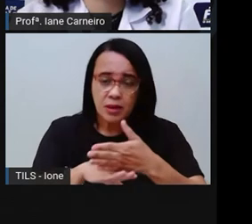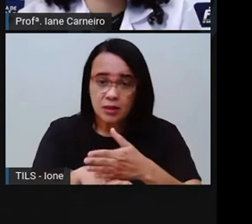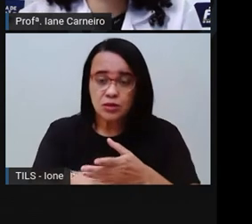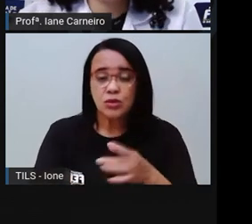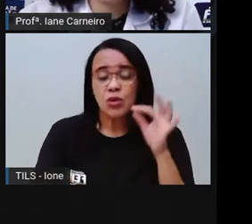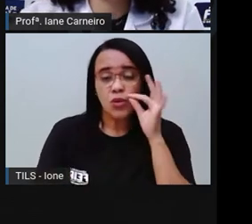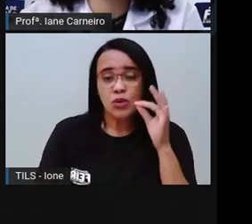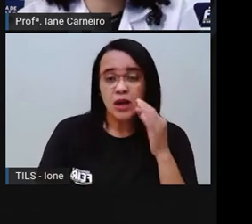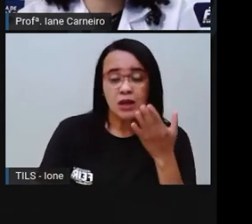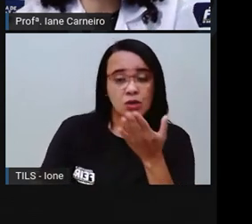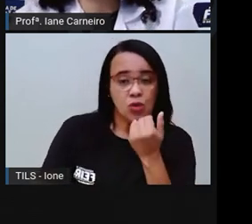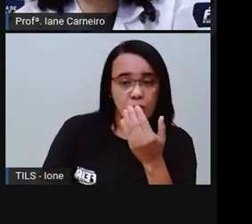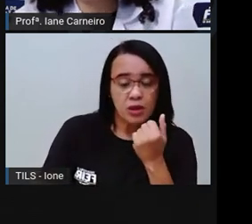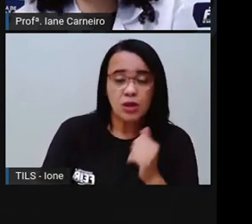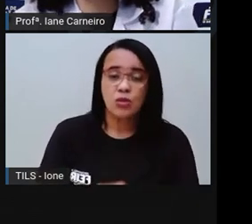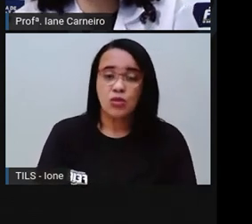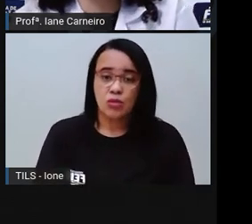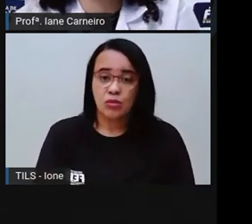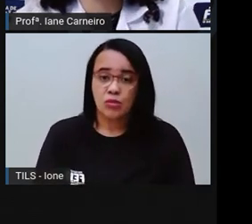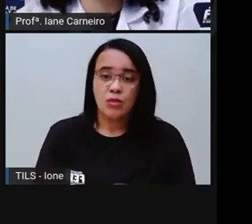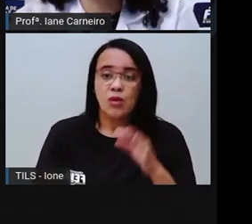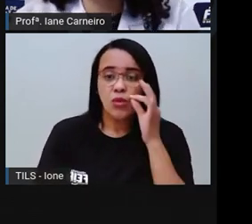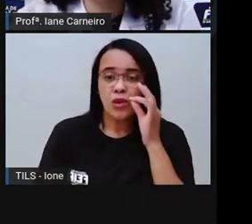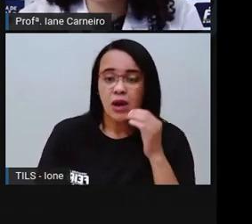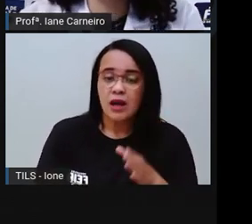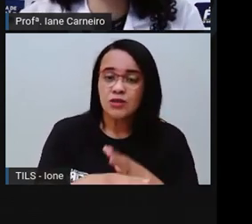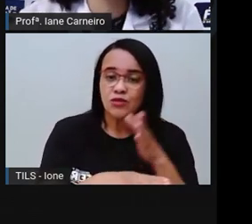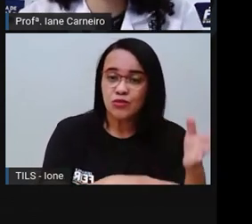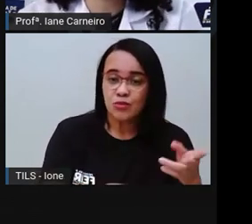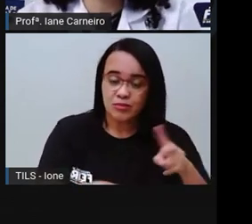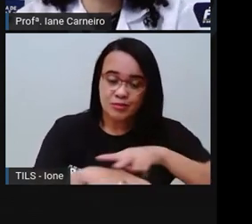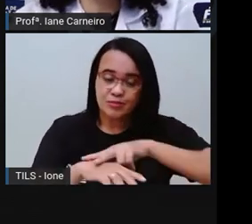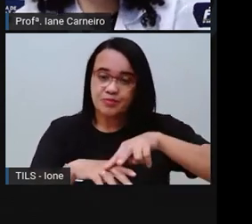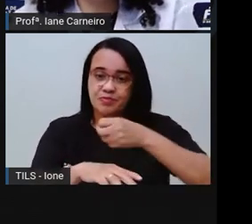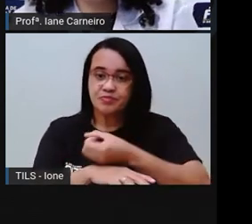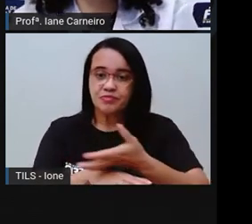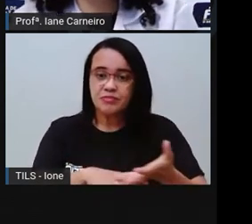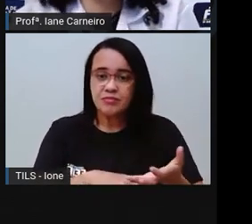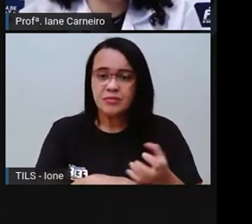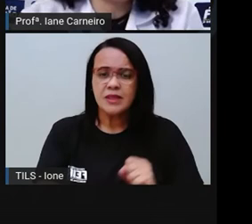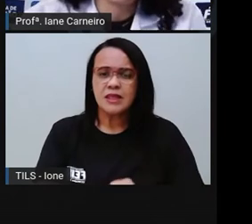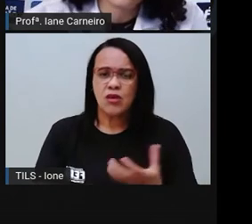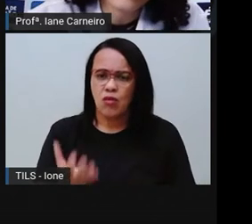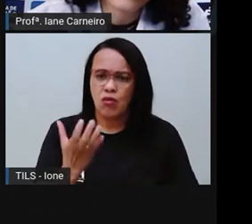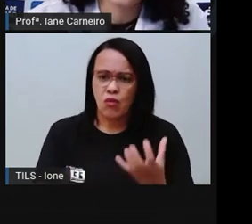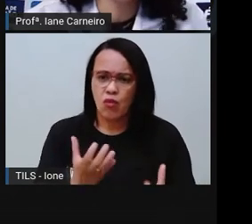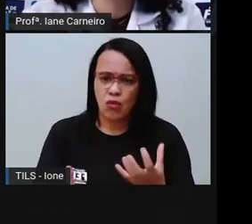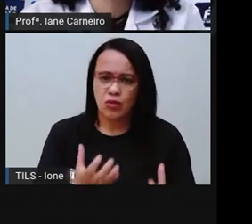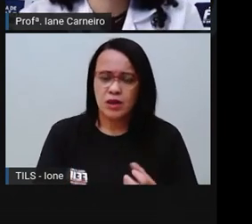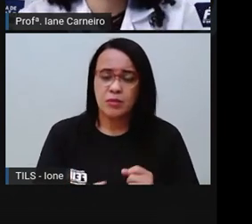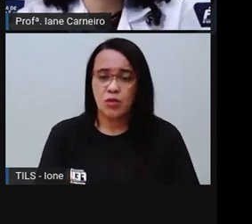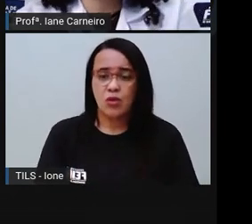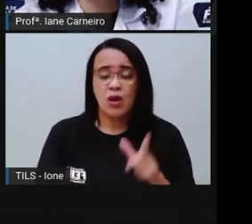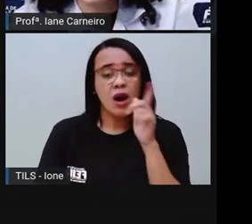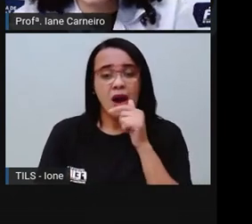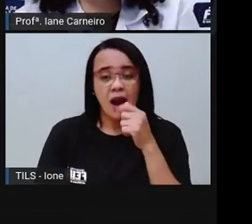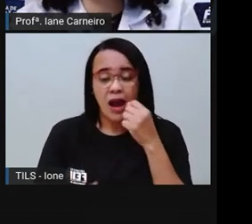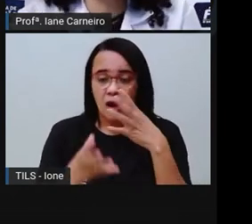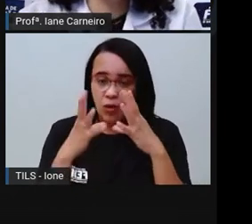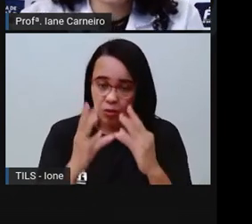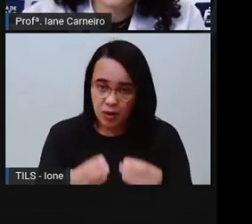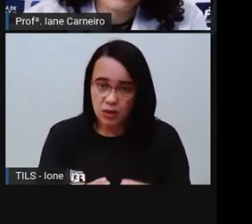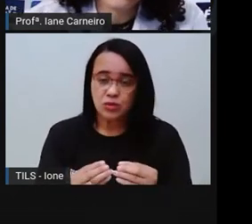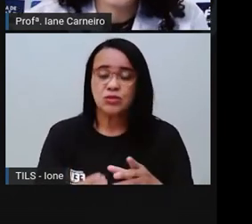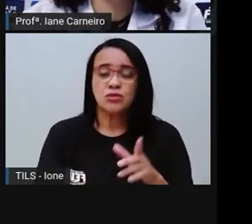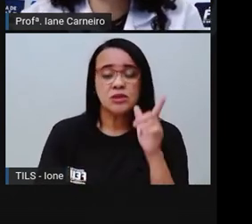foi para o mato cadê o mato o queimou cadê o fogo a água apagou cadê a água